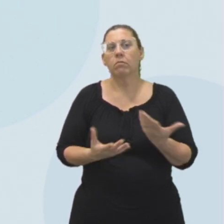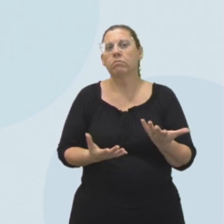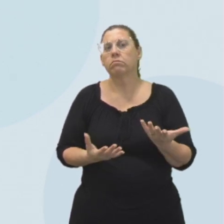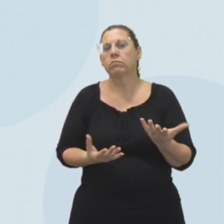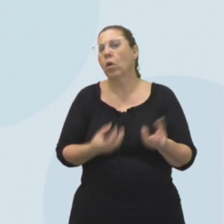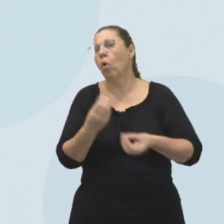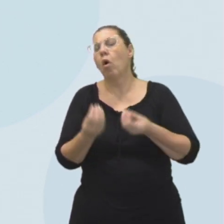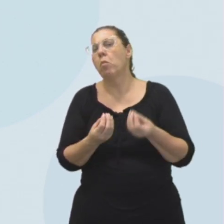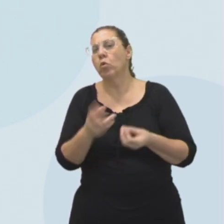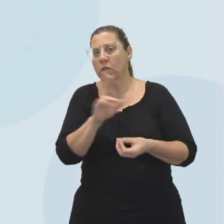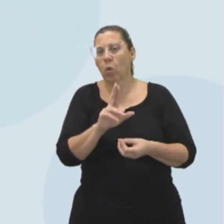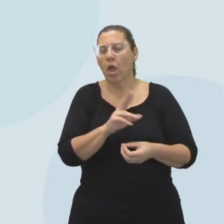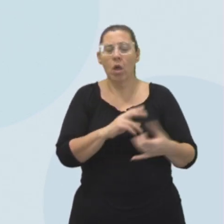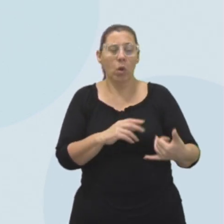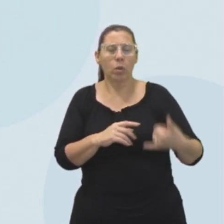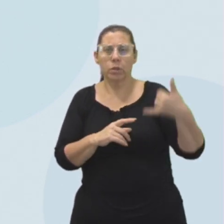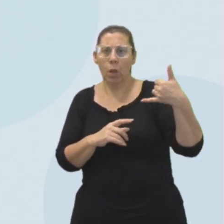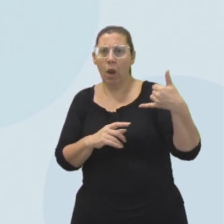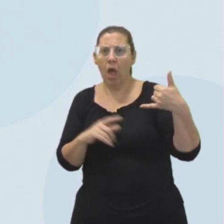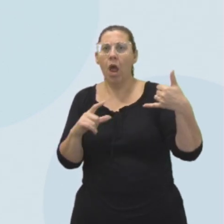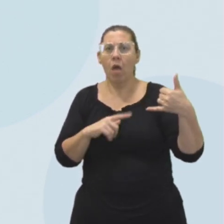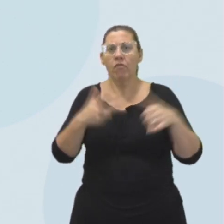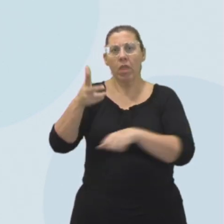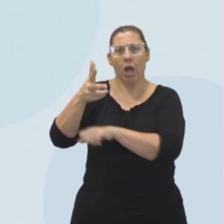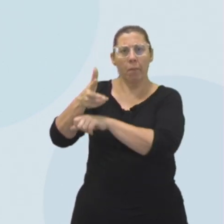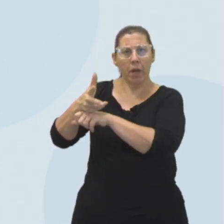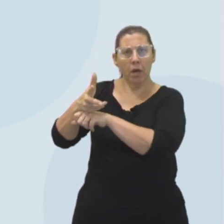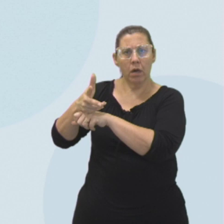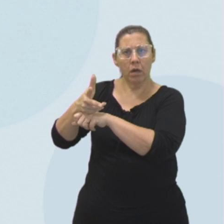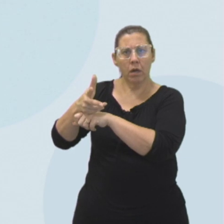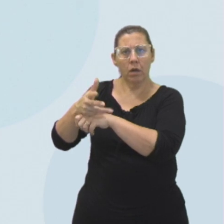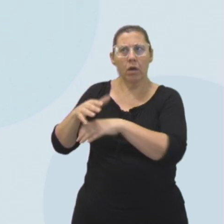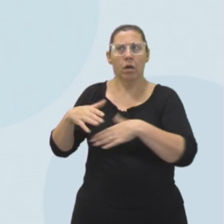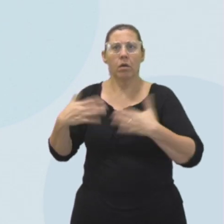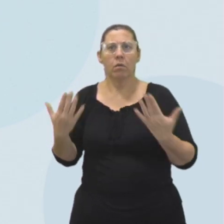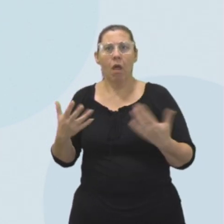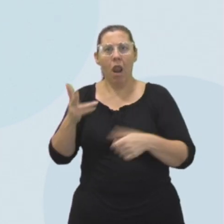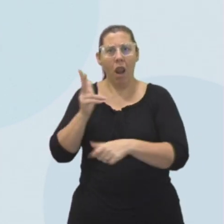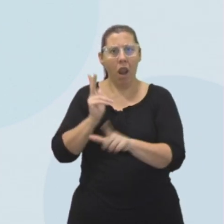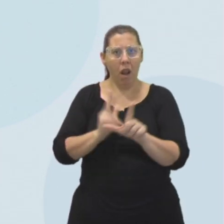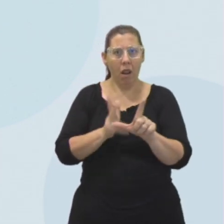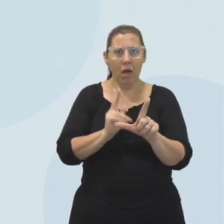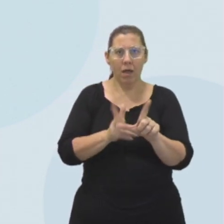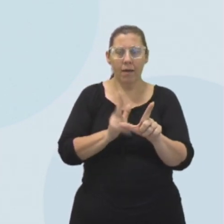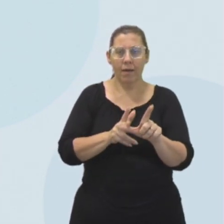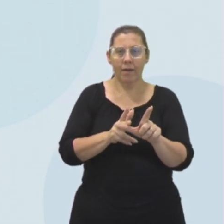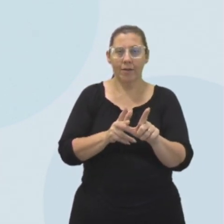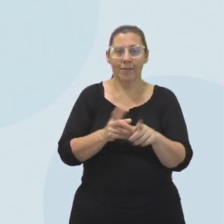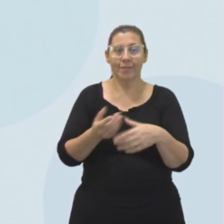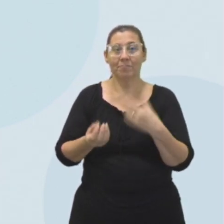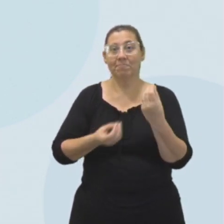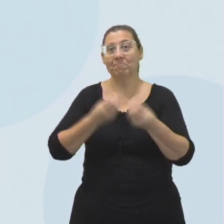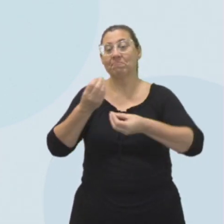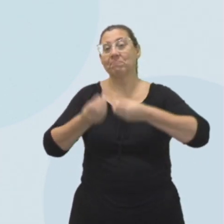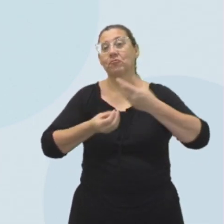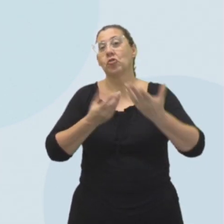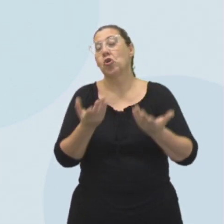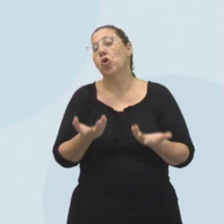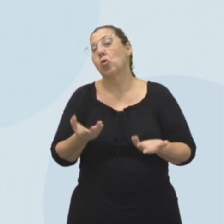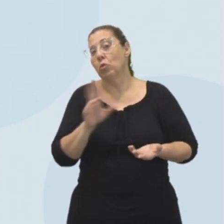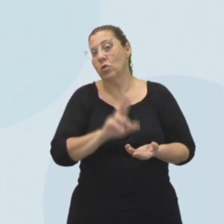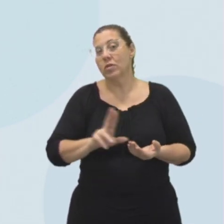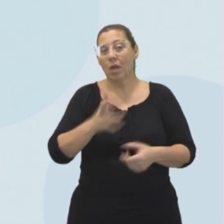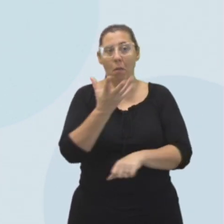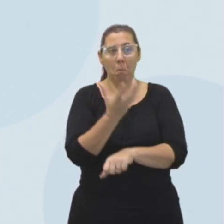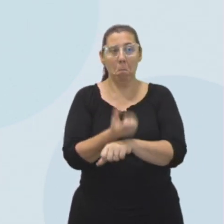utilizar celular? Vou ter acesso à câmera? Vai ser por live? Como vai ser o meio que nós vamos utilizar